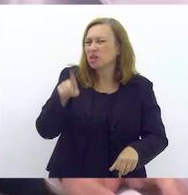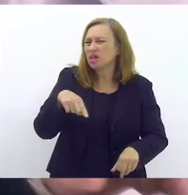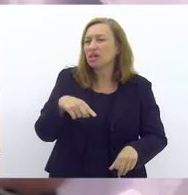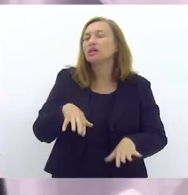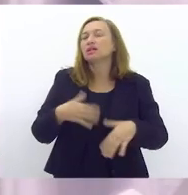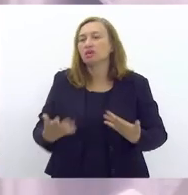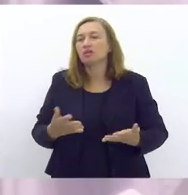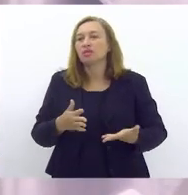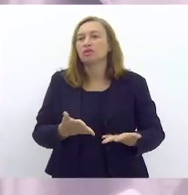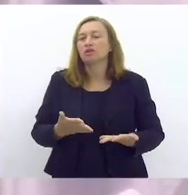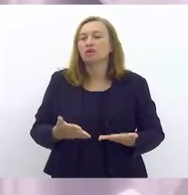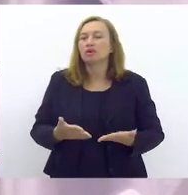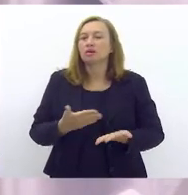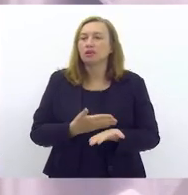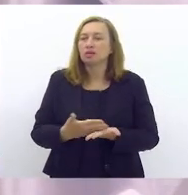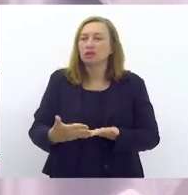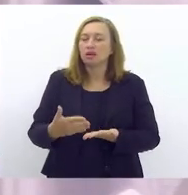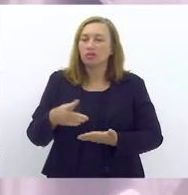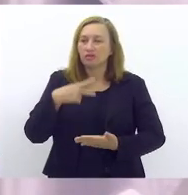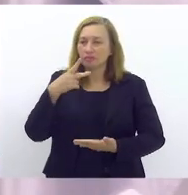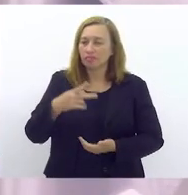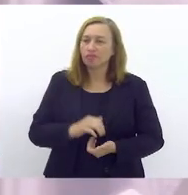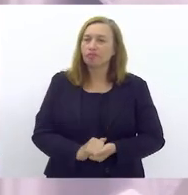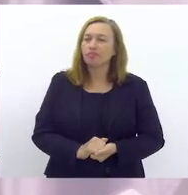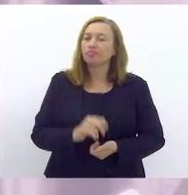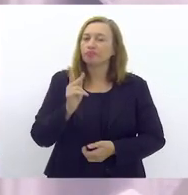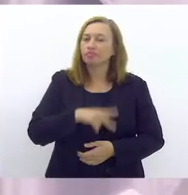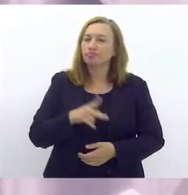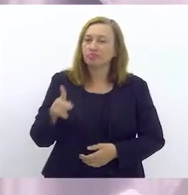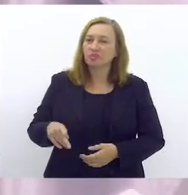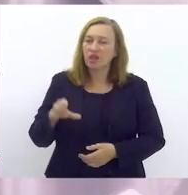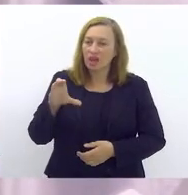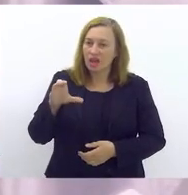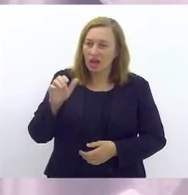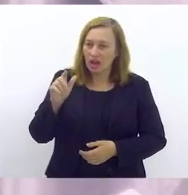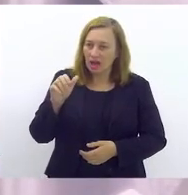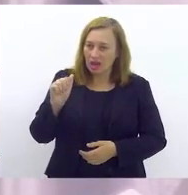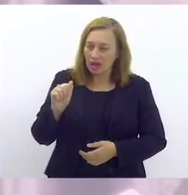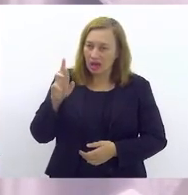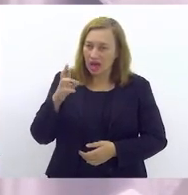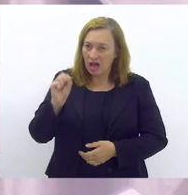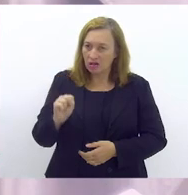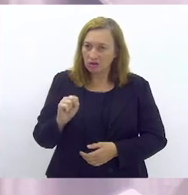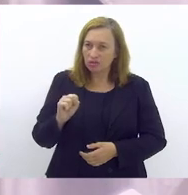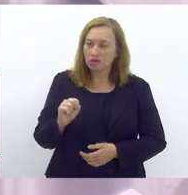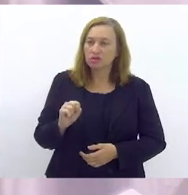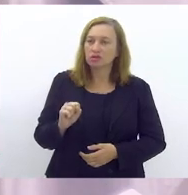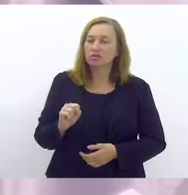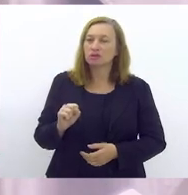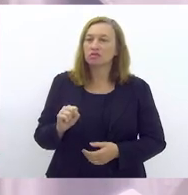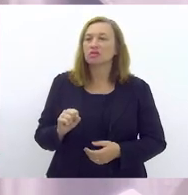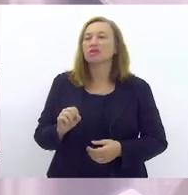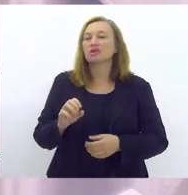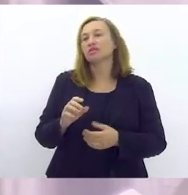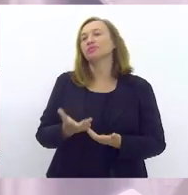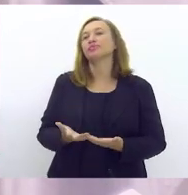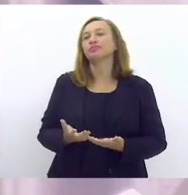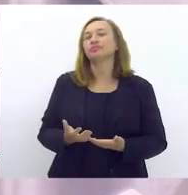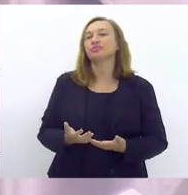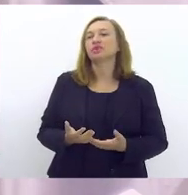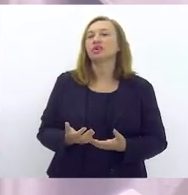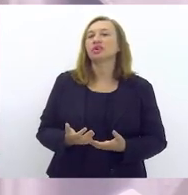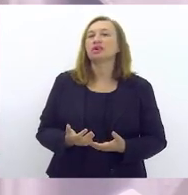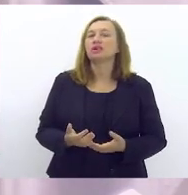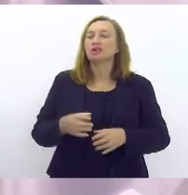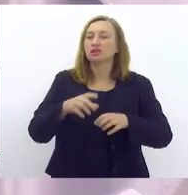Eu vou passar a palavra inicialmente para o professor Carlos Madureira, secretário executivo do Fórum Estadual de Educação, que está conosco